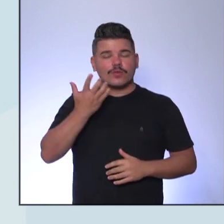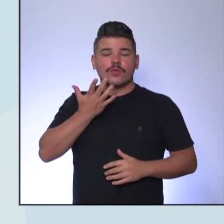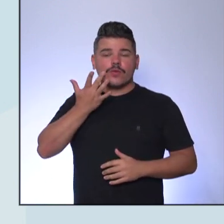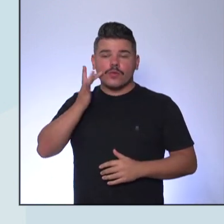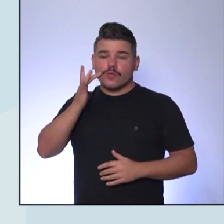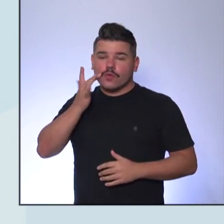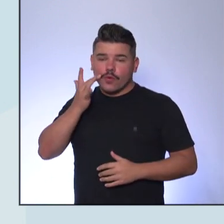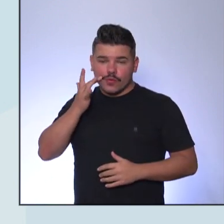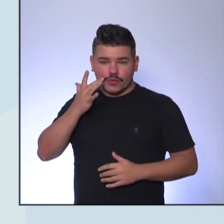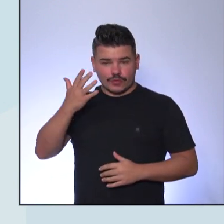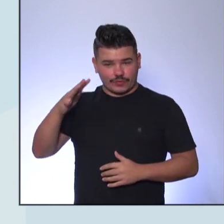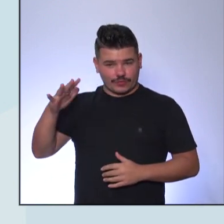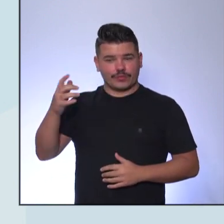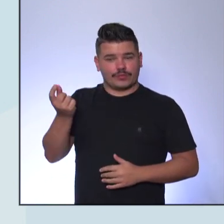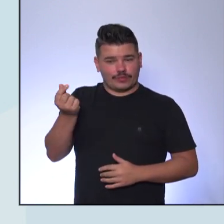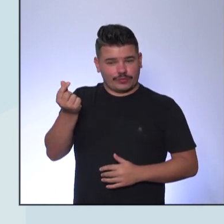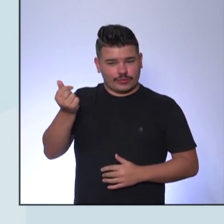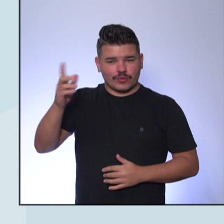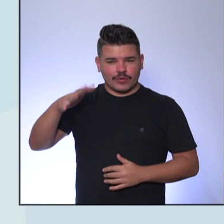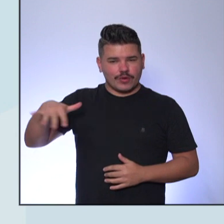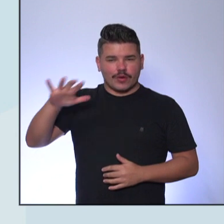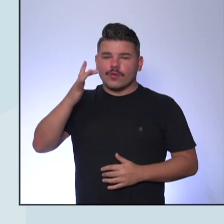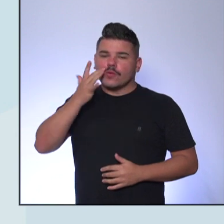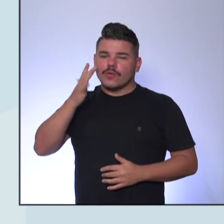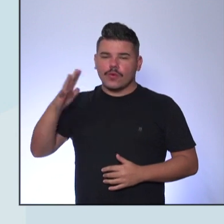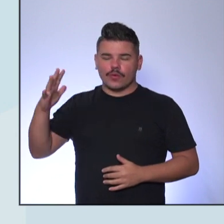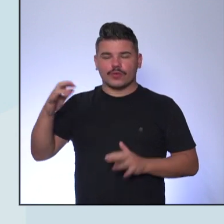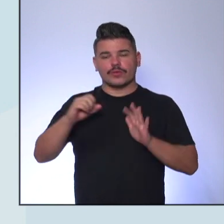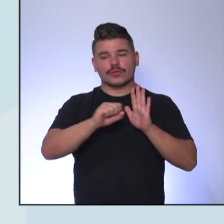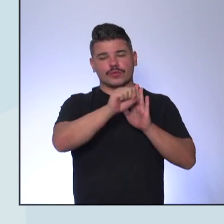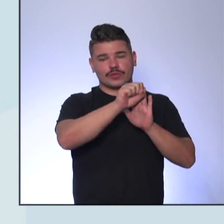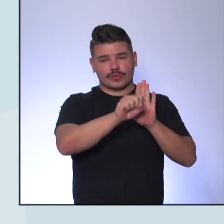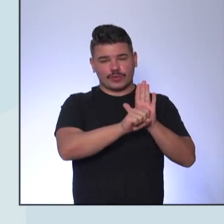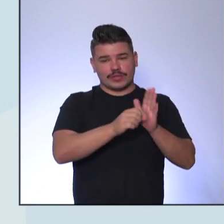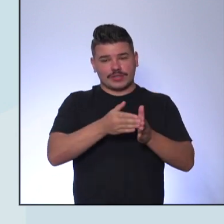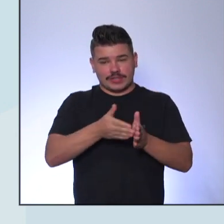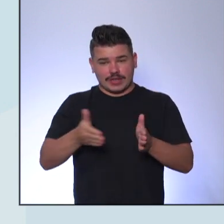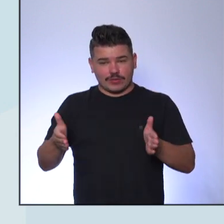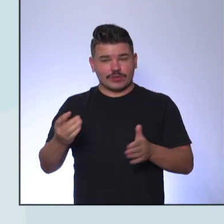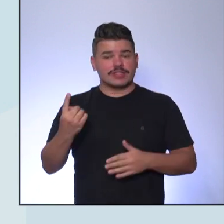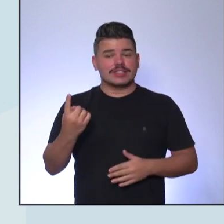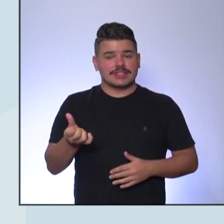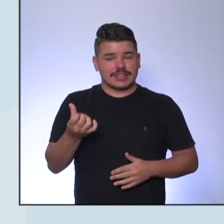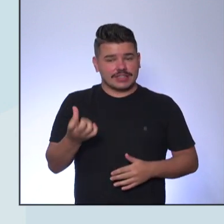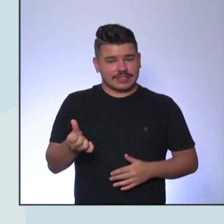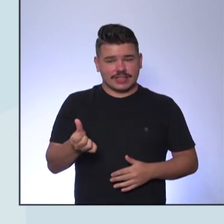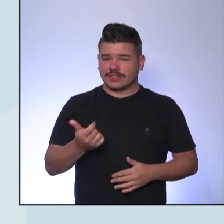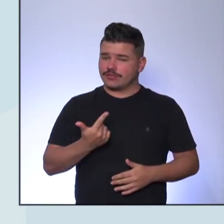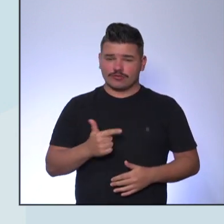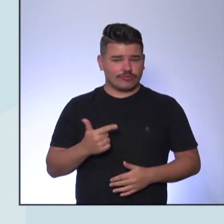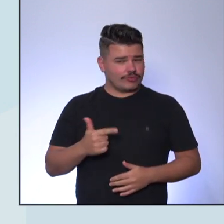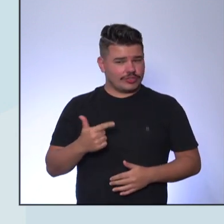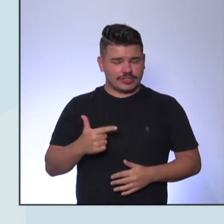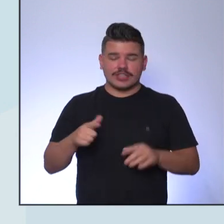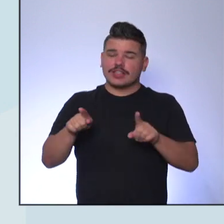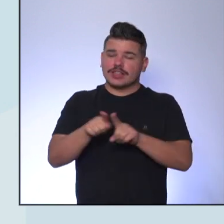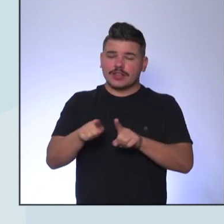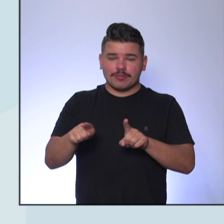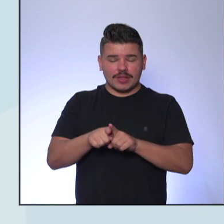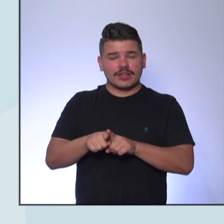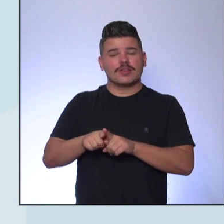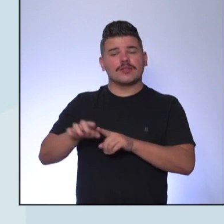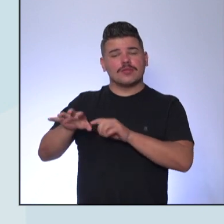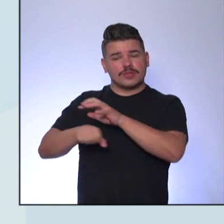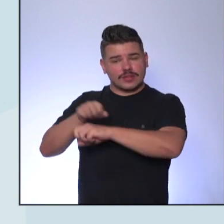então, né, nós não tínhamos no século XVI, e o início do extrativismo das drogas